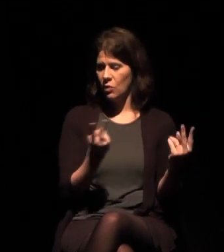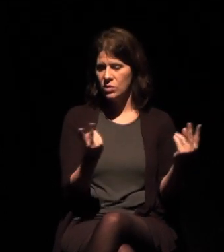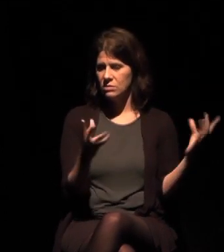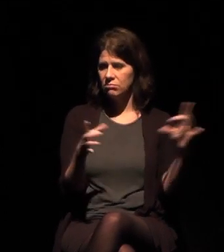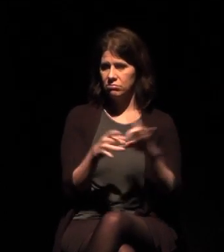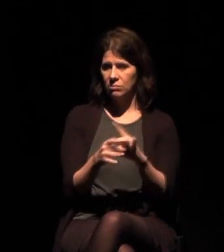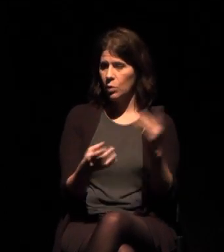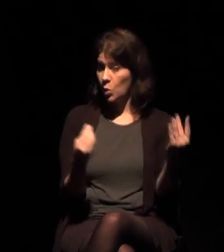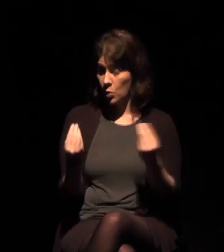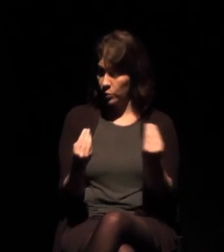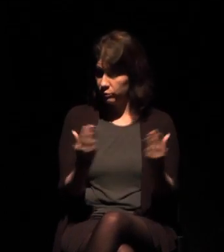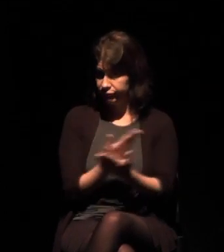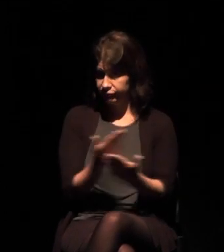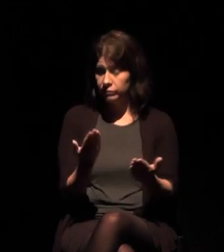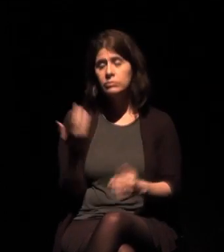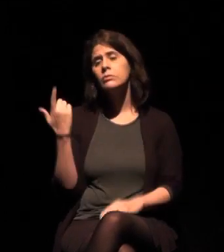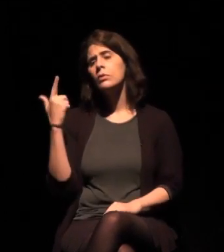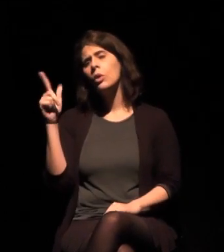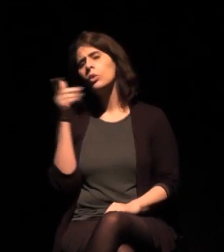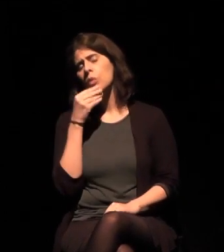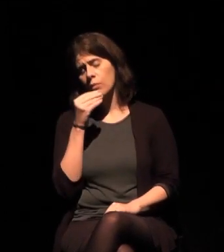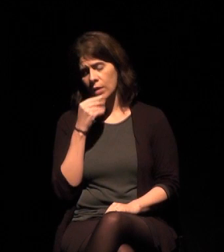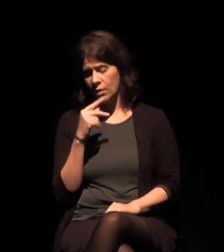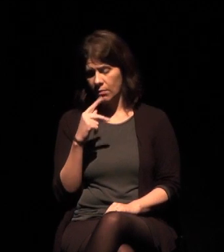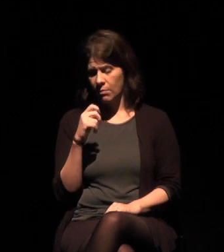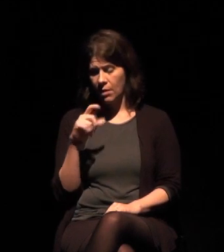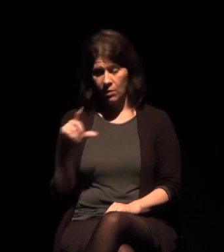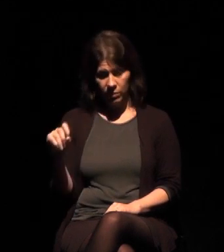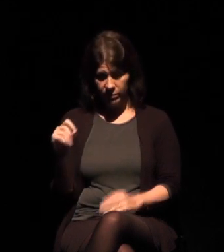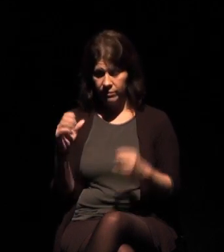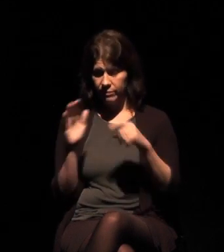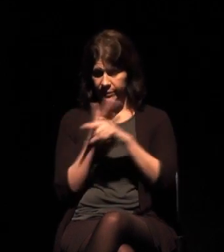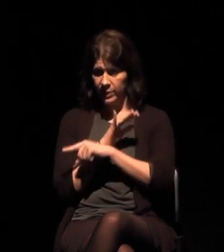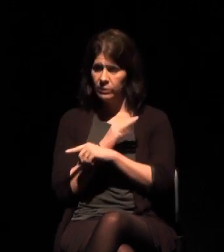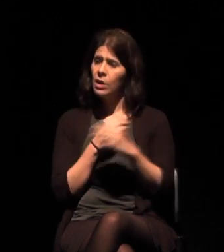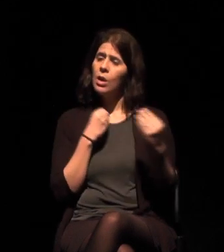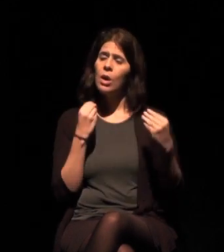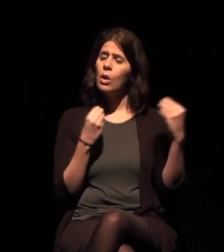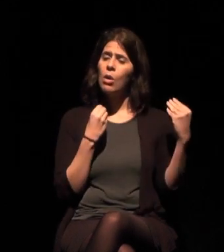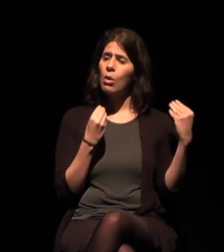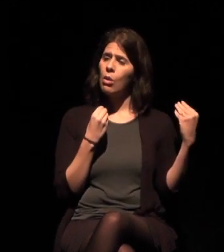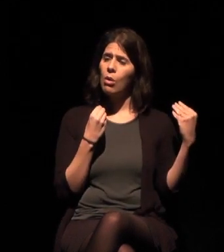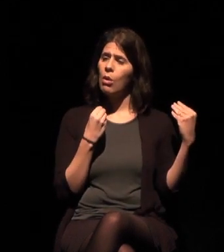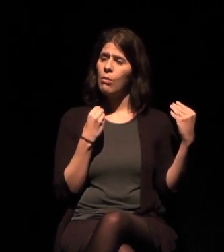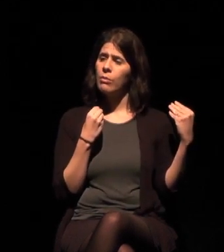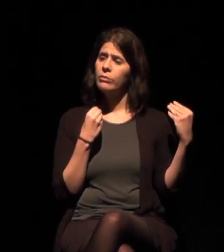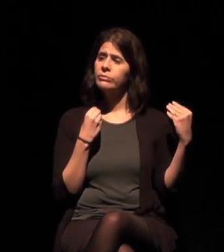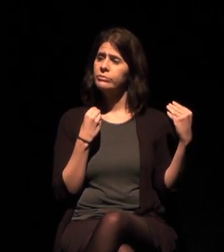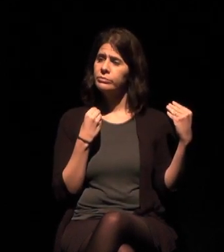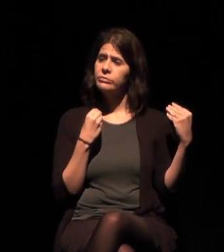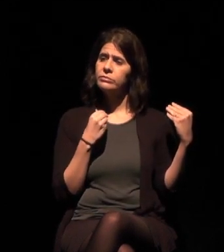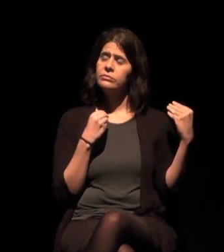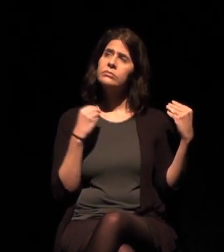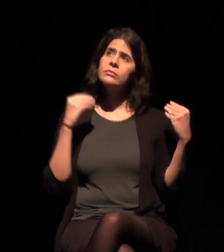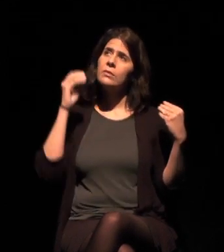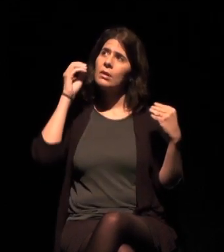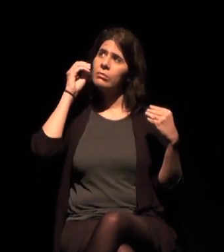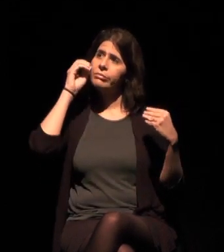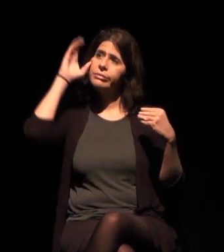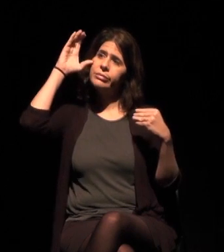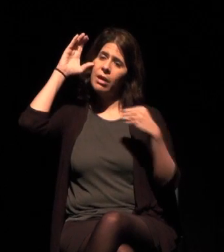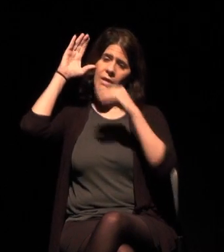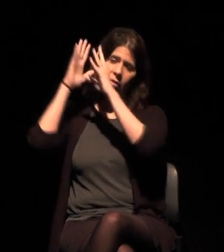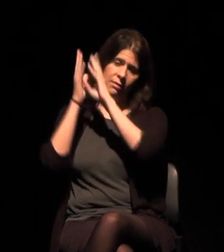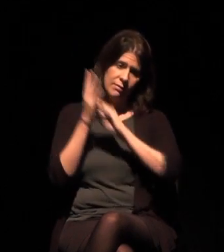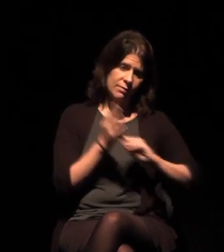é do paulo sobre como como se vê a representação de conhecimento na construção de geradores de padrões né não